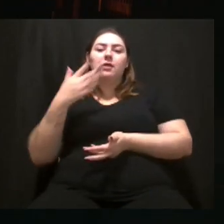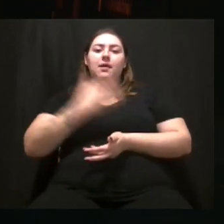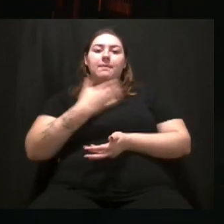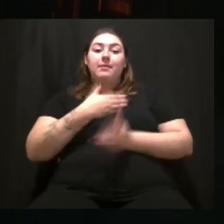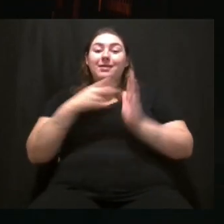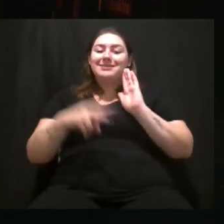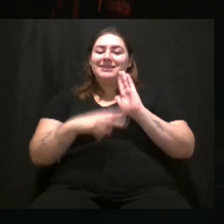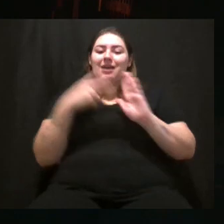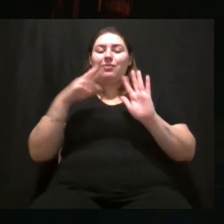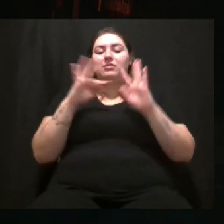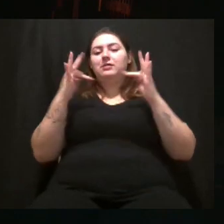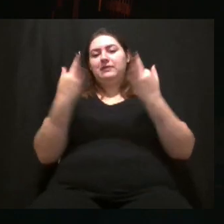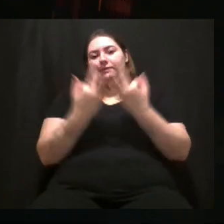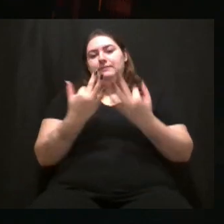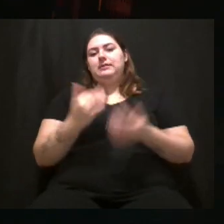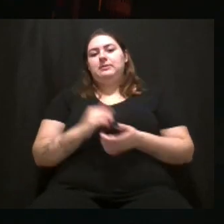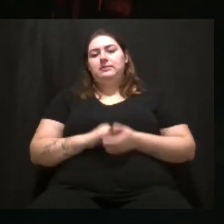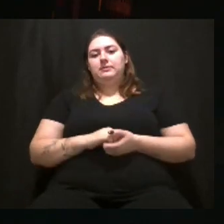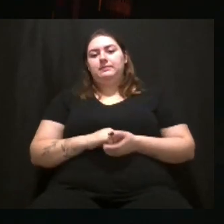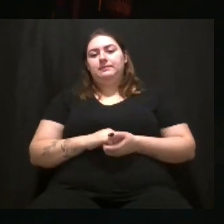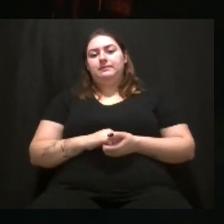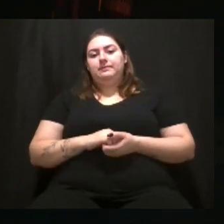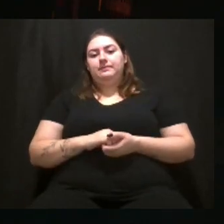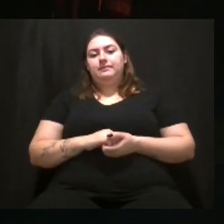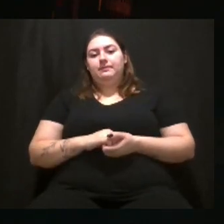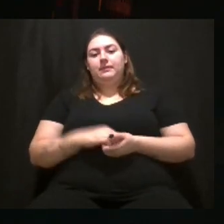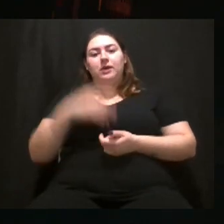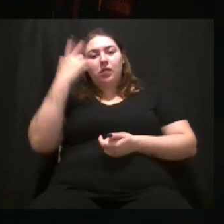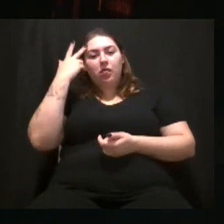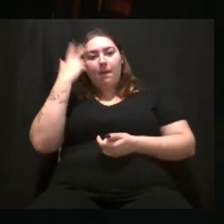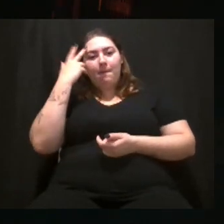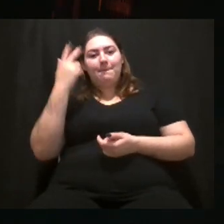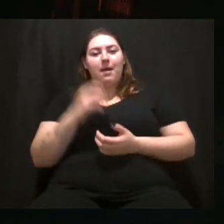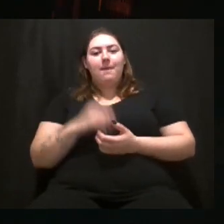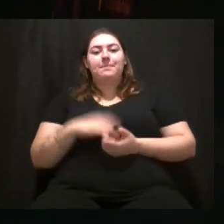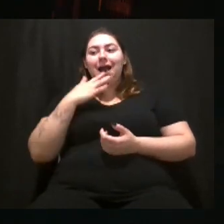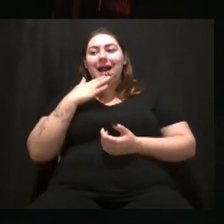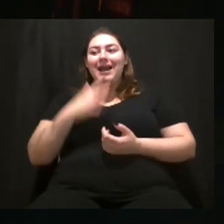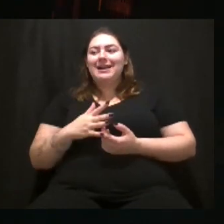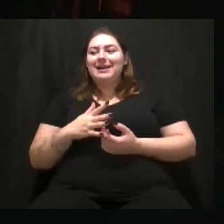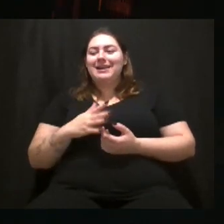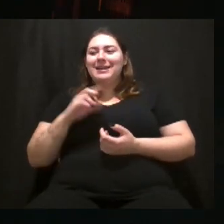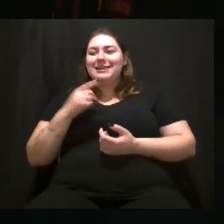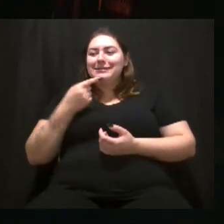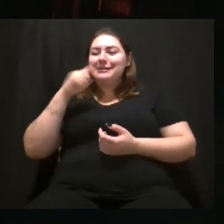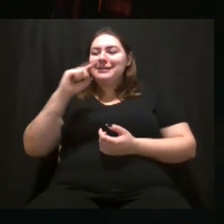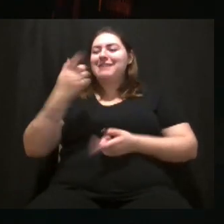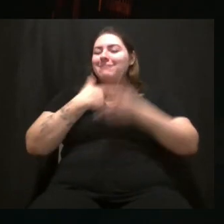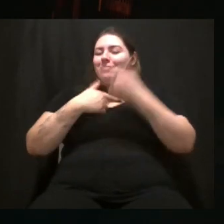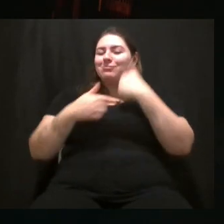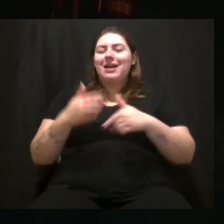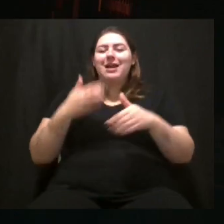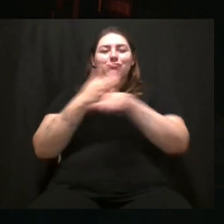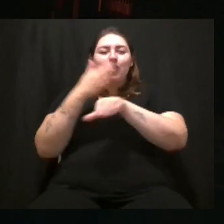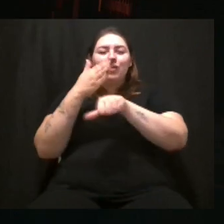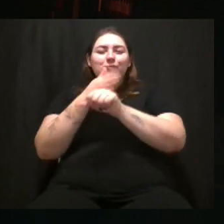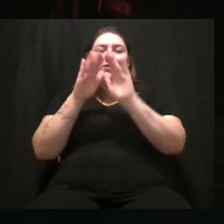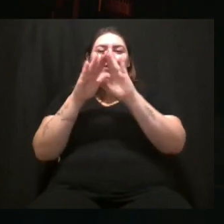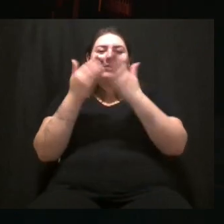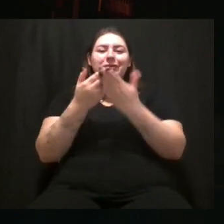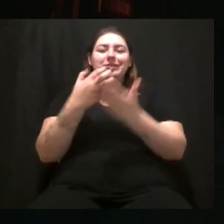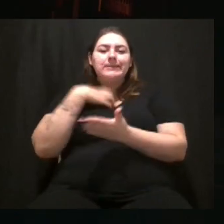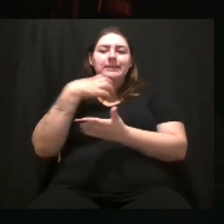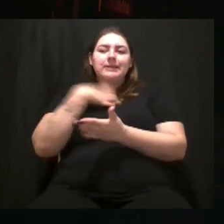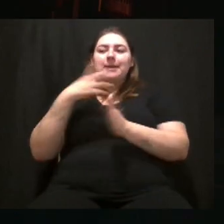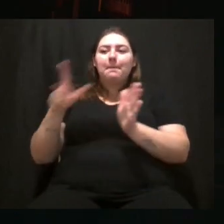criança, o natural é que ela sinta vontade, né, de ir para a escola, que ela tenha a sensação de